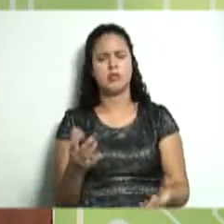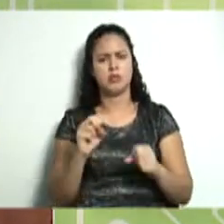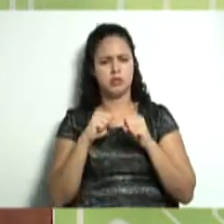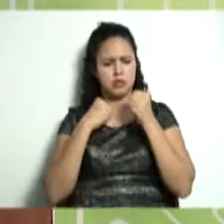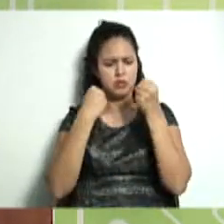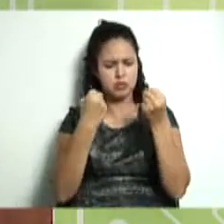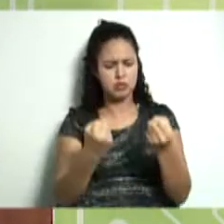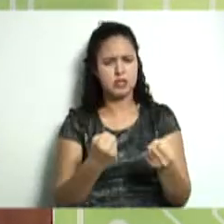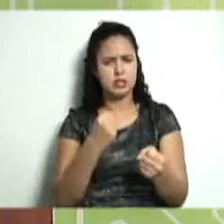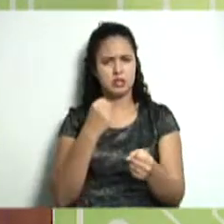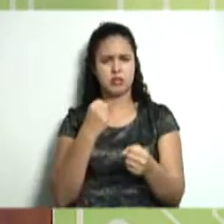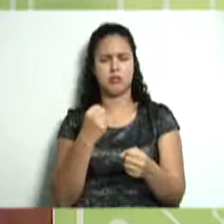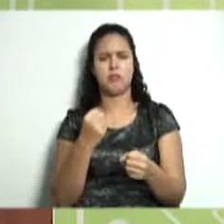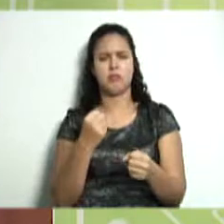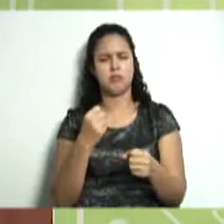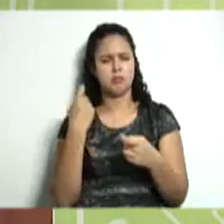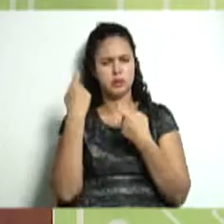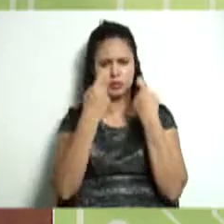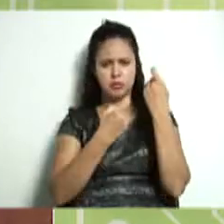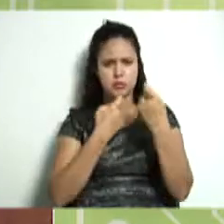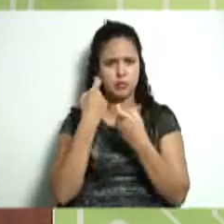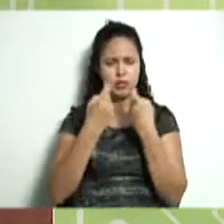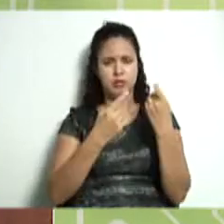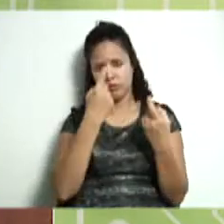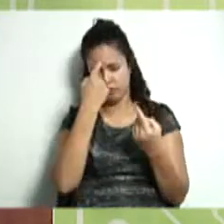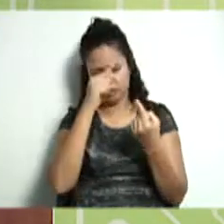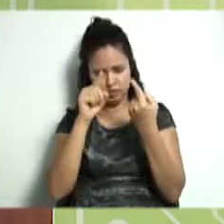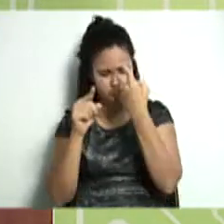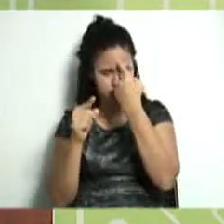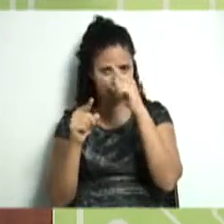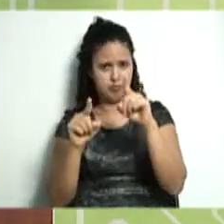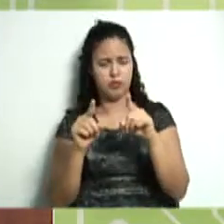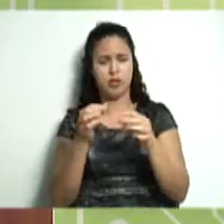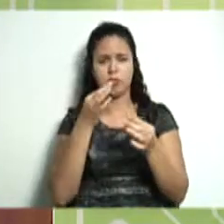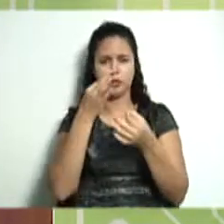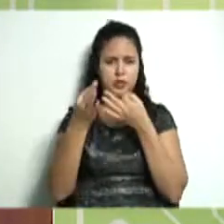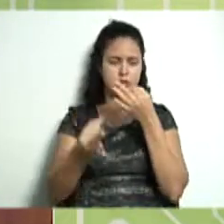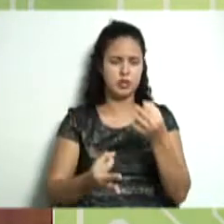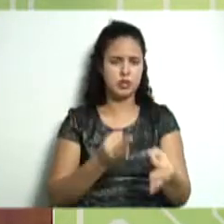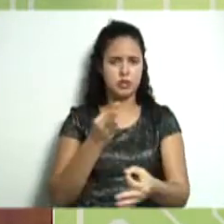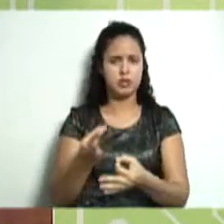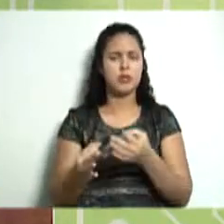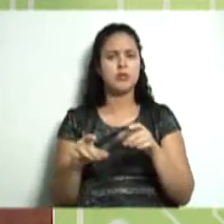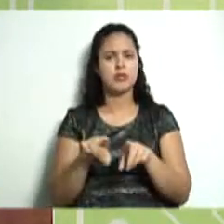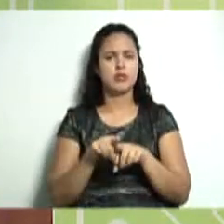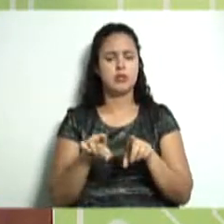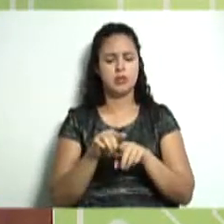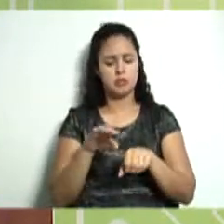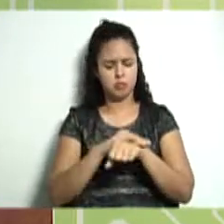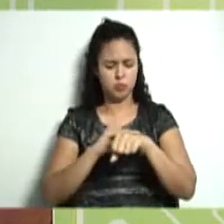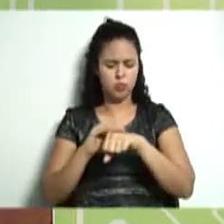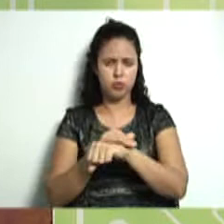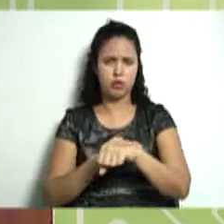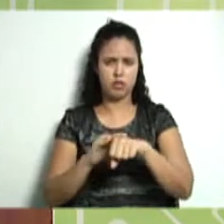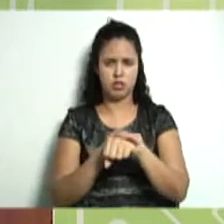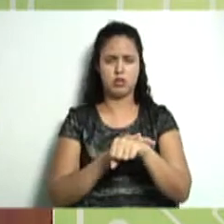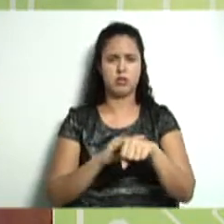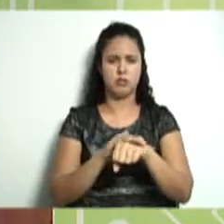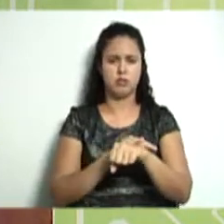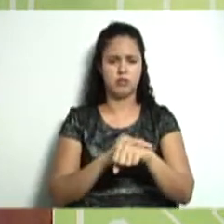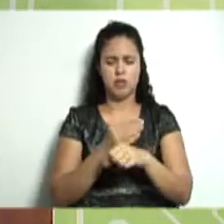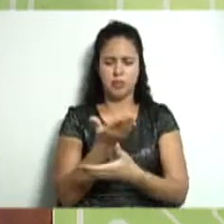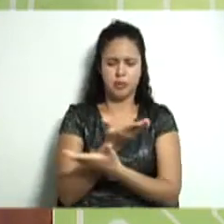se importar com as ideias, com as sugestões, com as conversas que